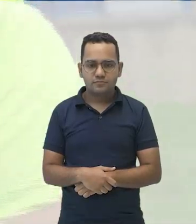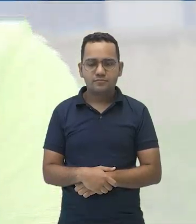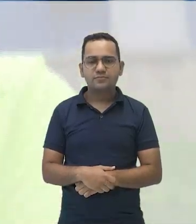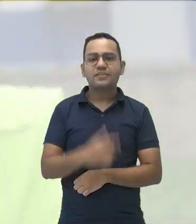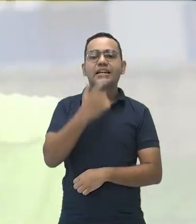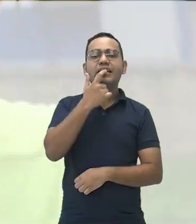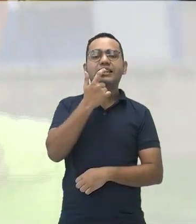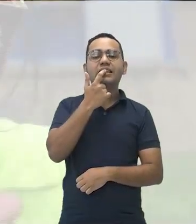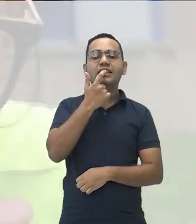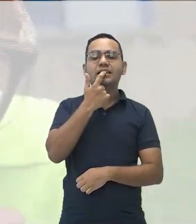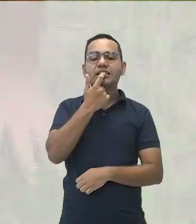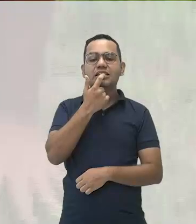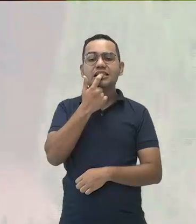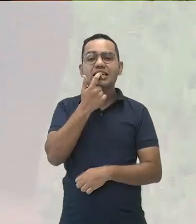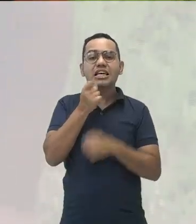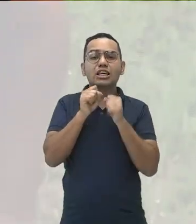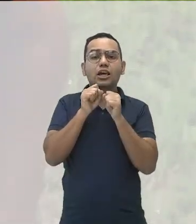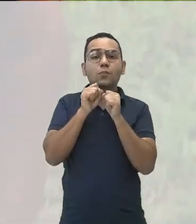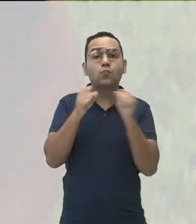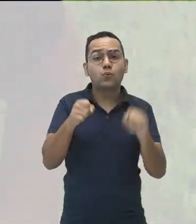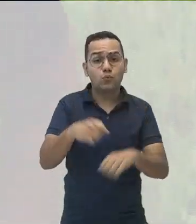Ai, eu cheguei meu dente.